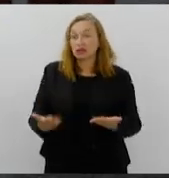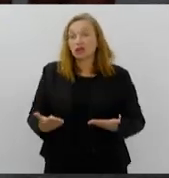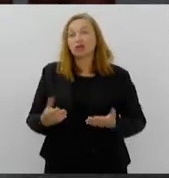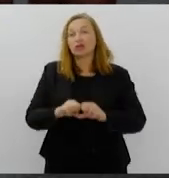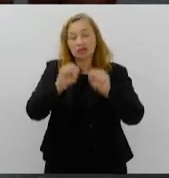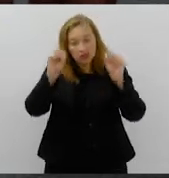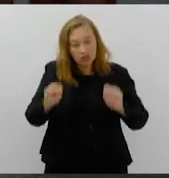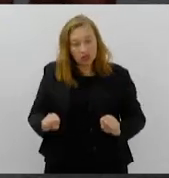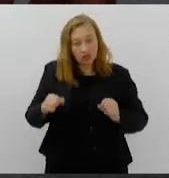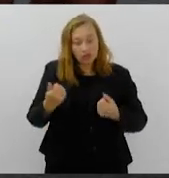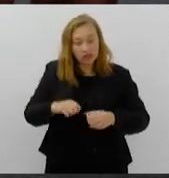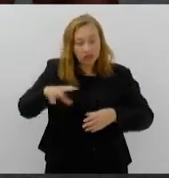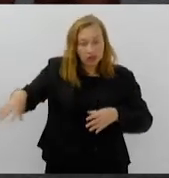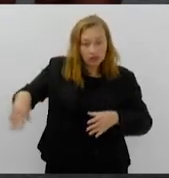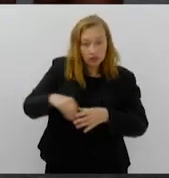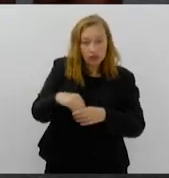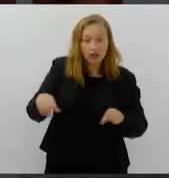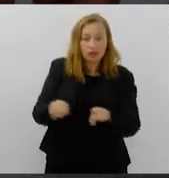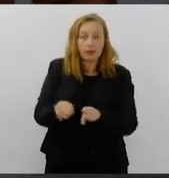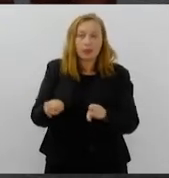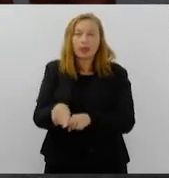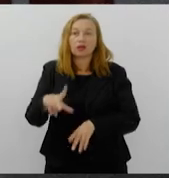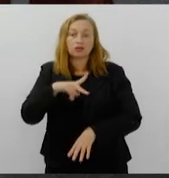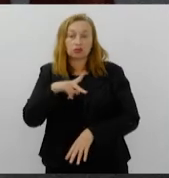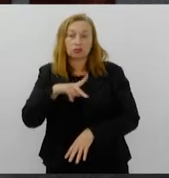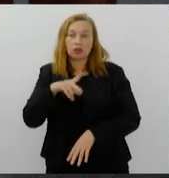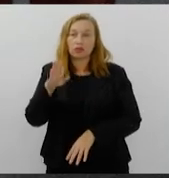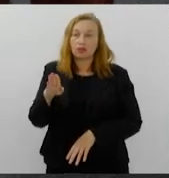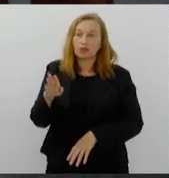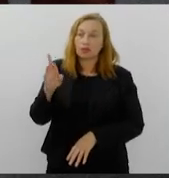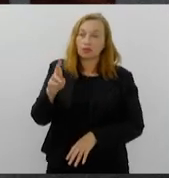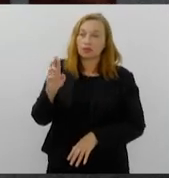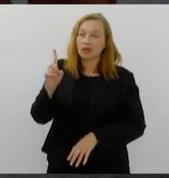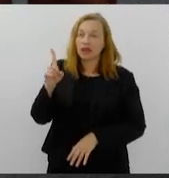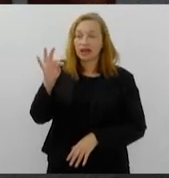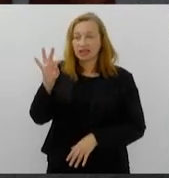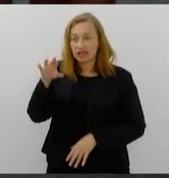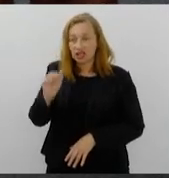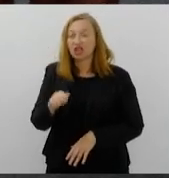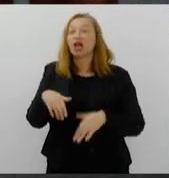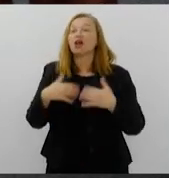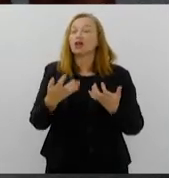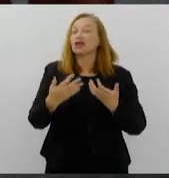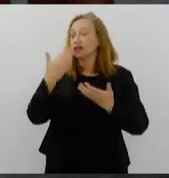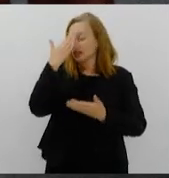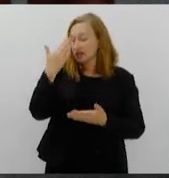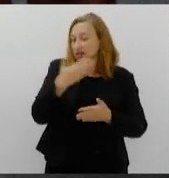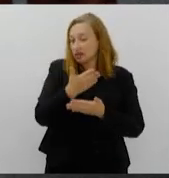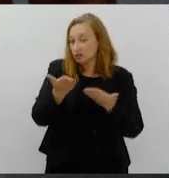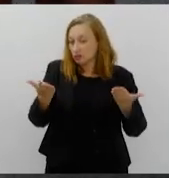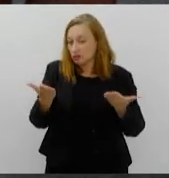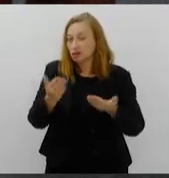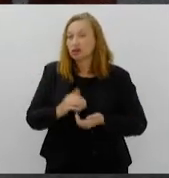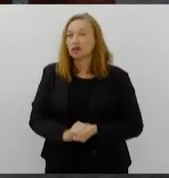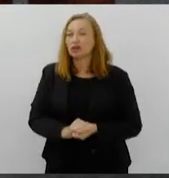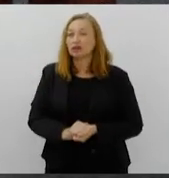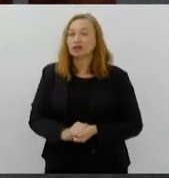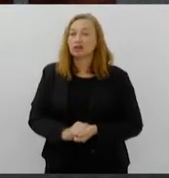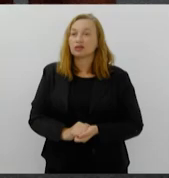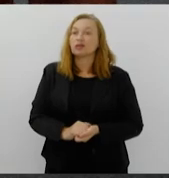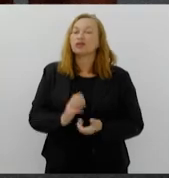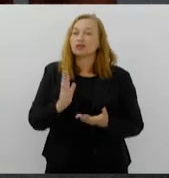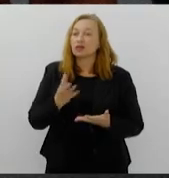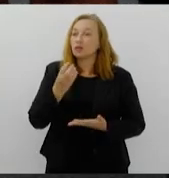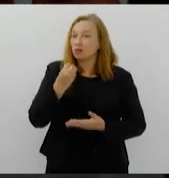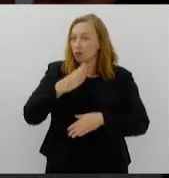sistema tenta integrar também os próprios brigadistas. Então, eu queria agradecer a todos e dizer que já está em